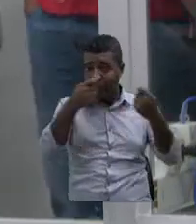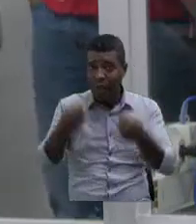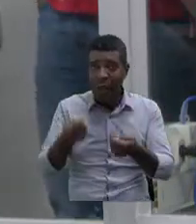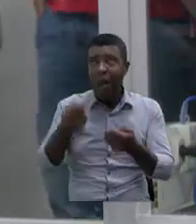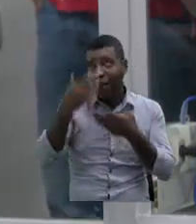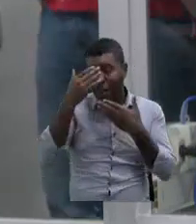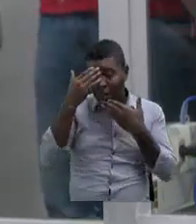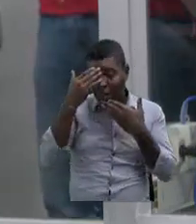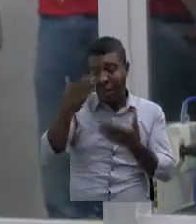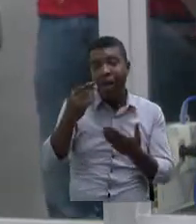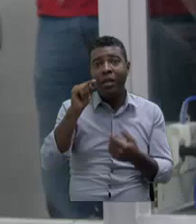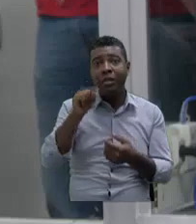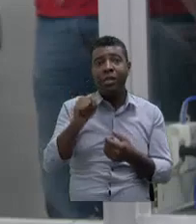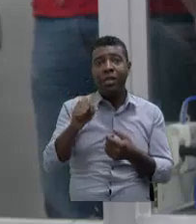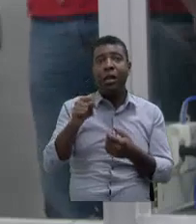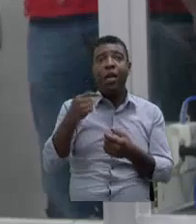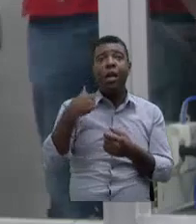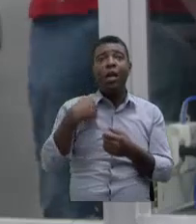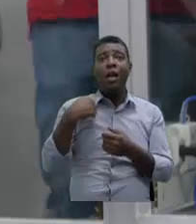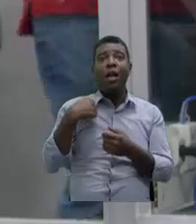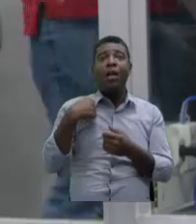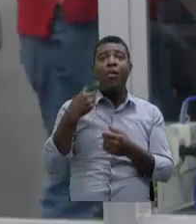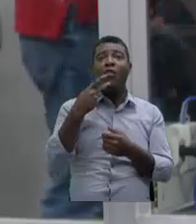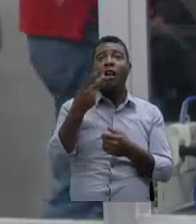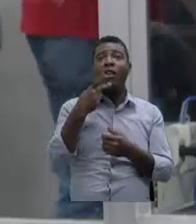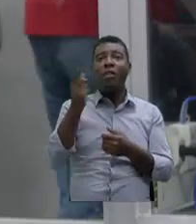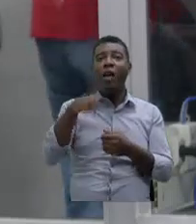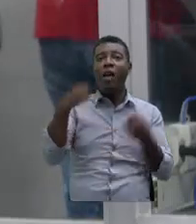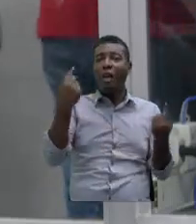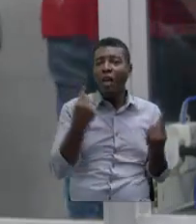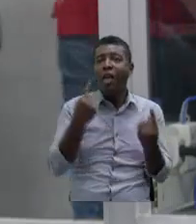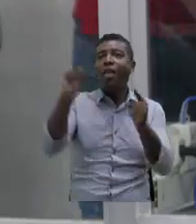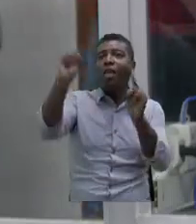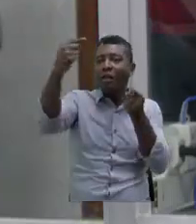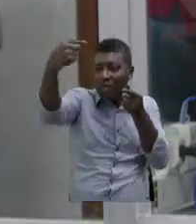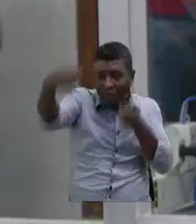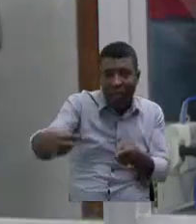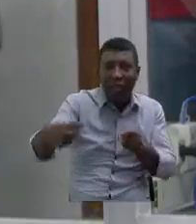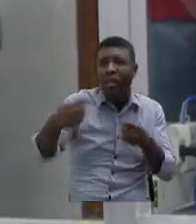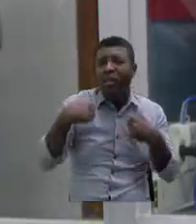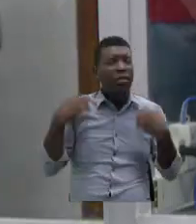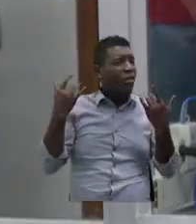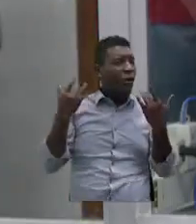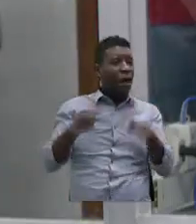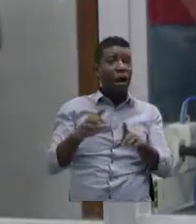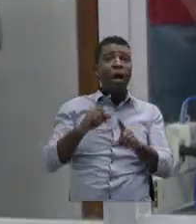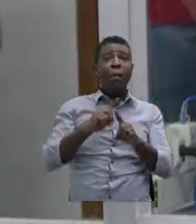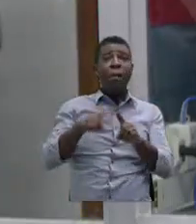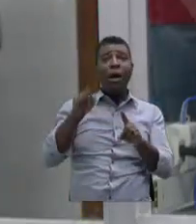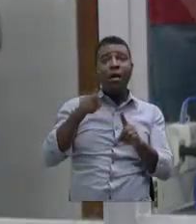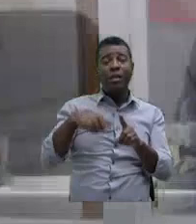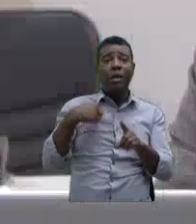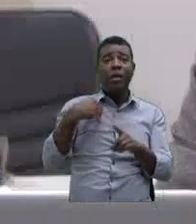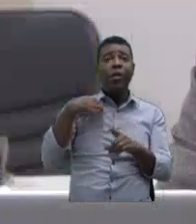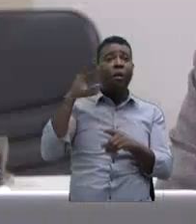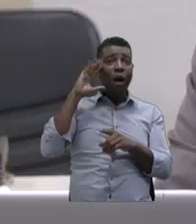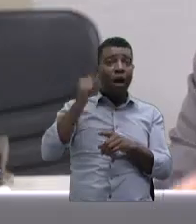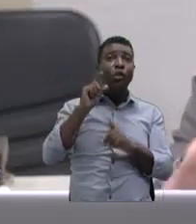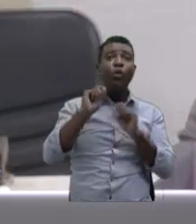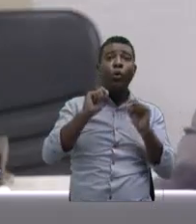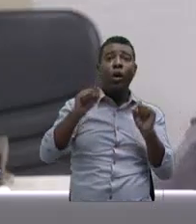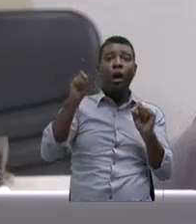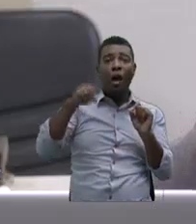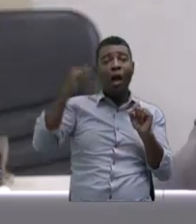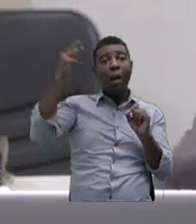vetos. Essa fala não é de forma alguma revanchista ou do ponto de vista de enfrentamento, mas porque eu considero que memória é importante.